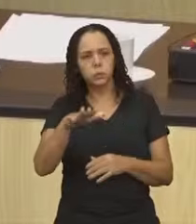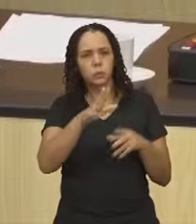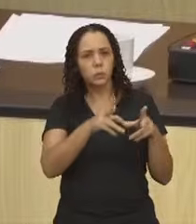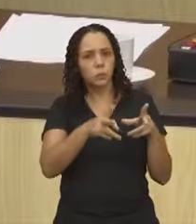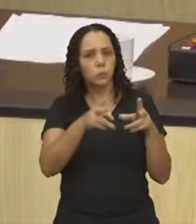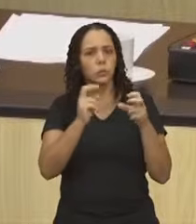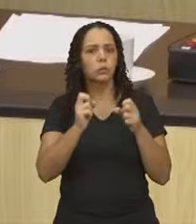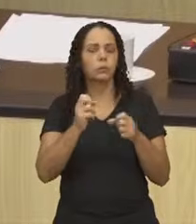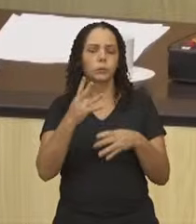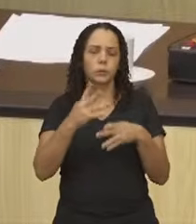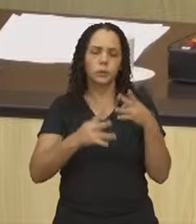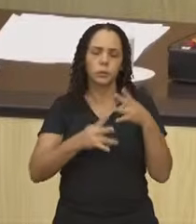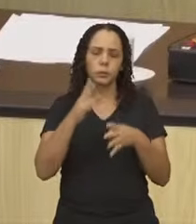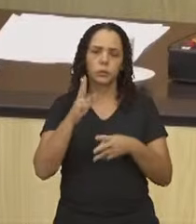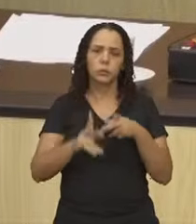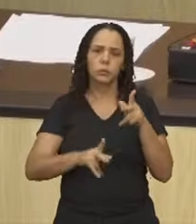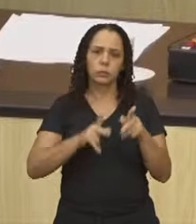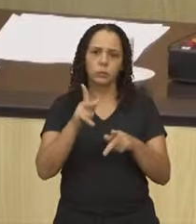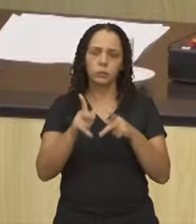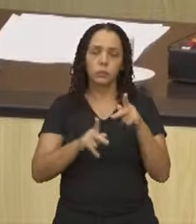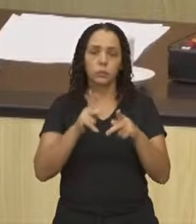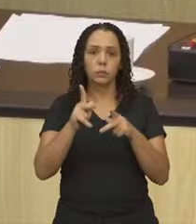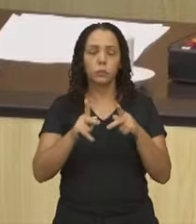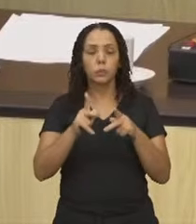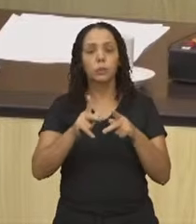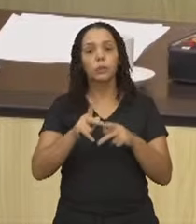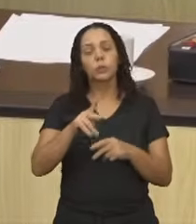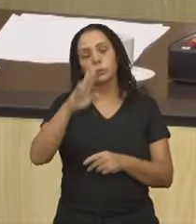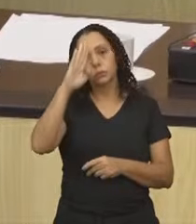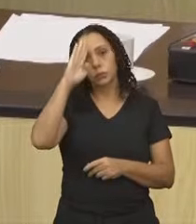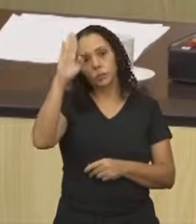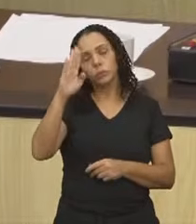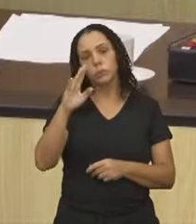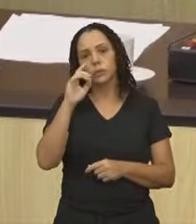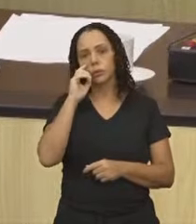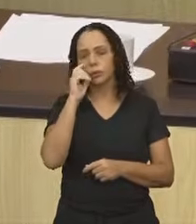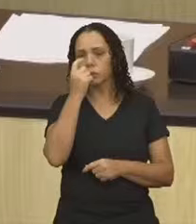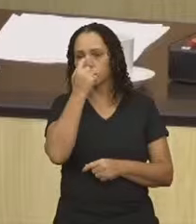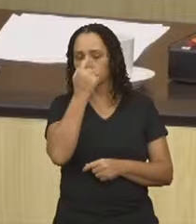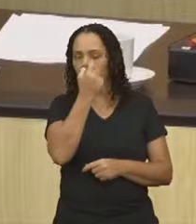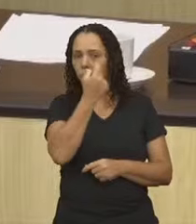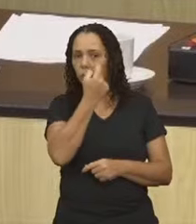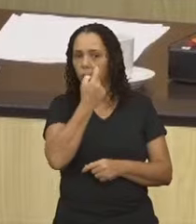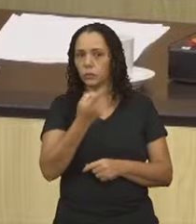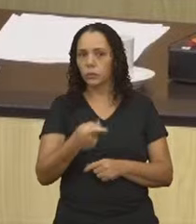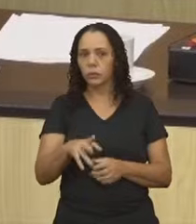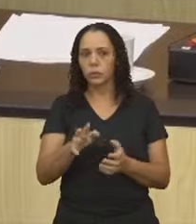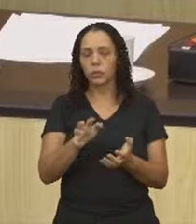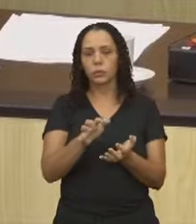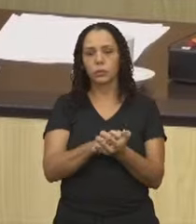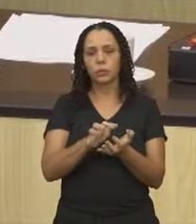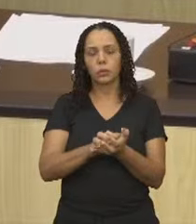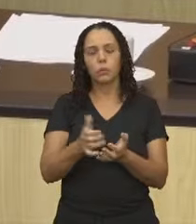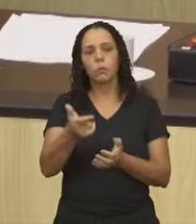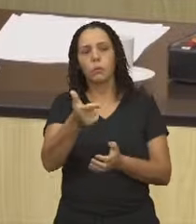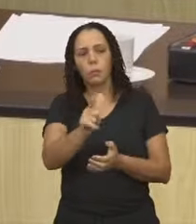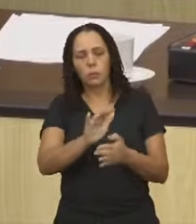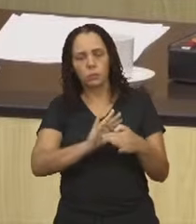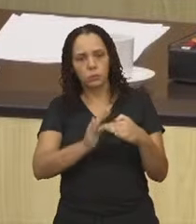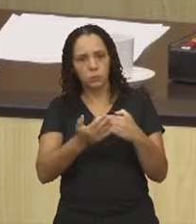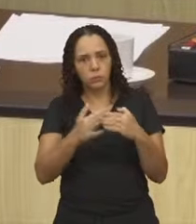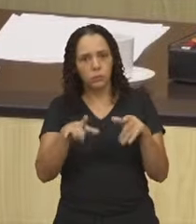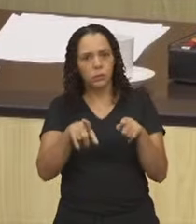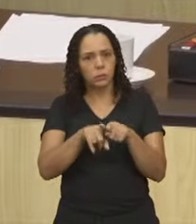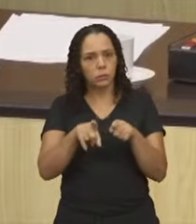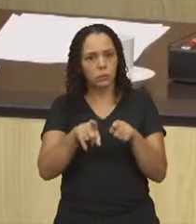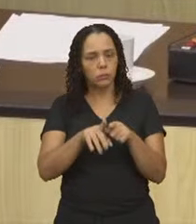transtorno na população, especialmente no distrito do Parque Meia Lua e em diversos bairros de Jacareí. Ressalte-se